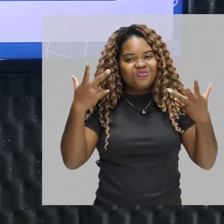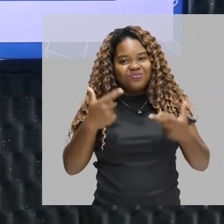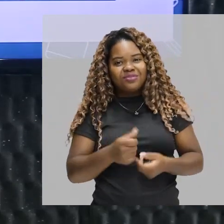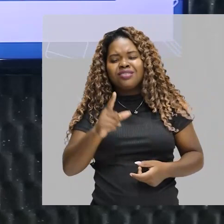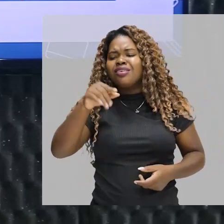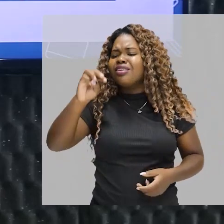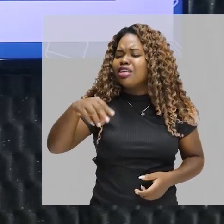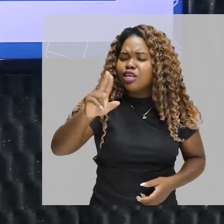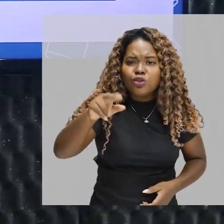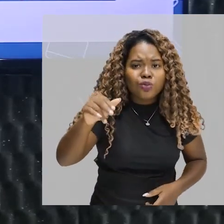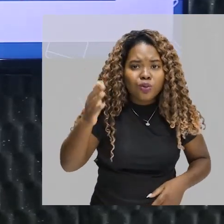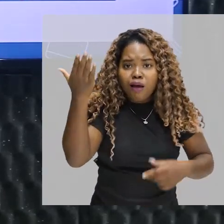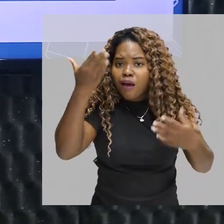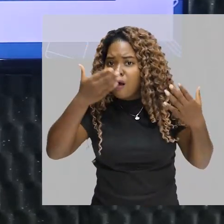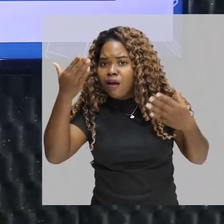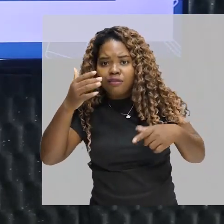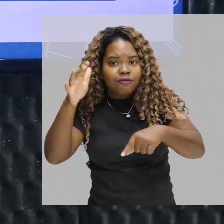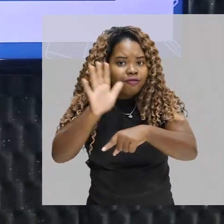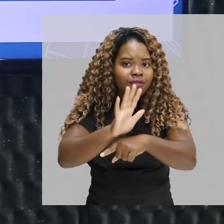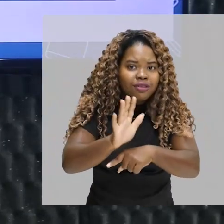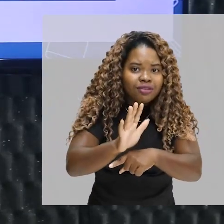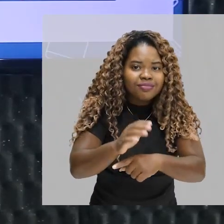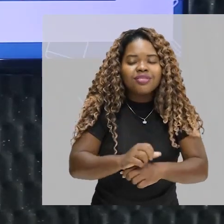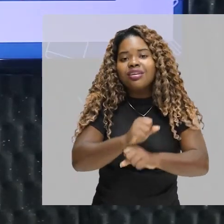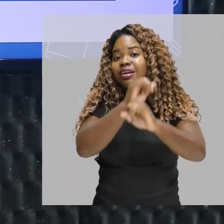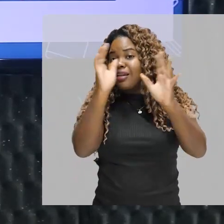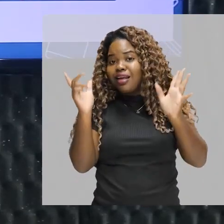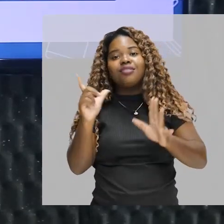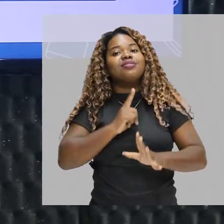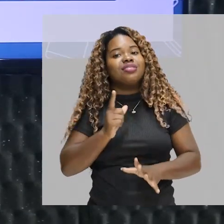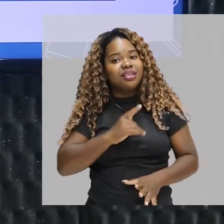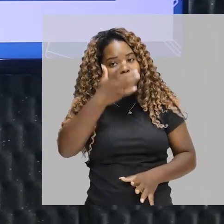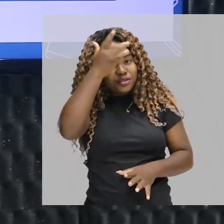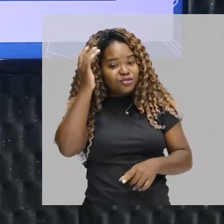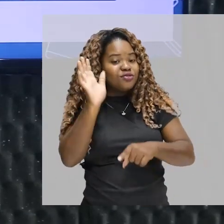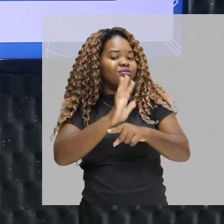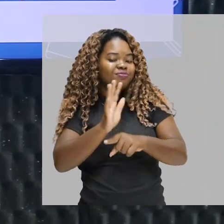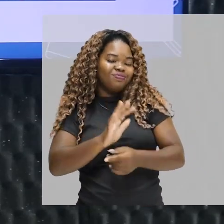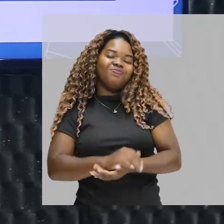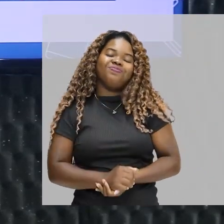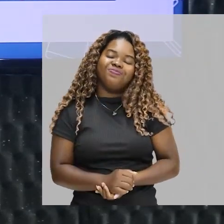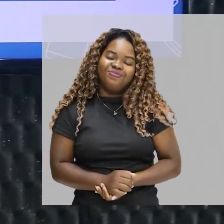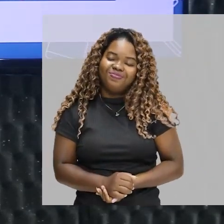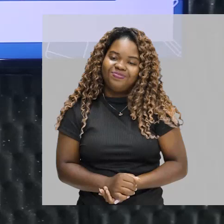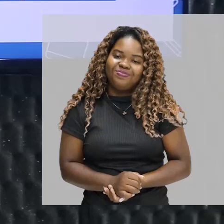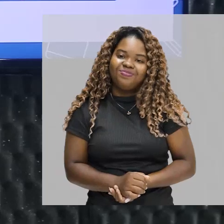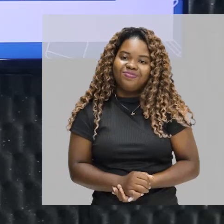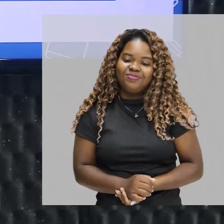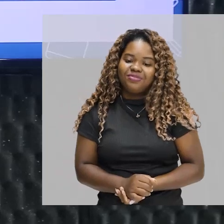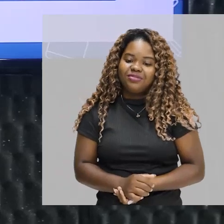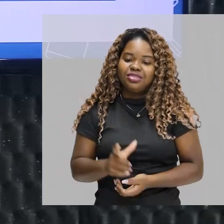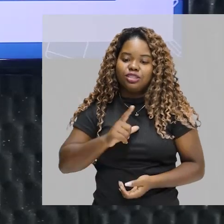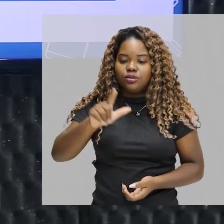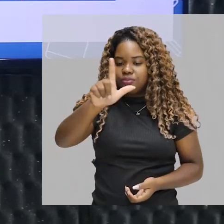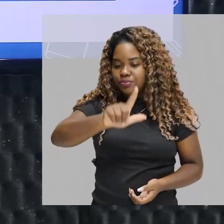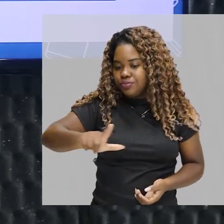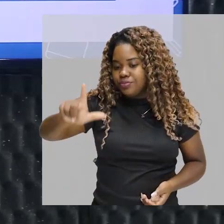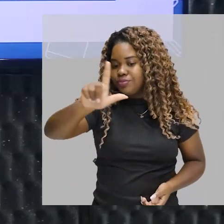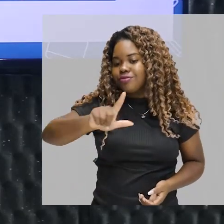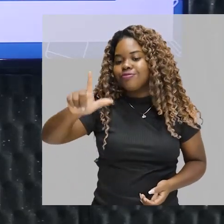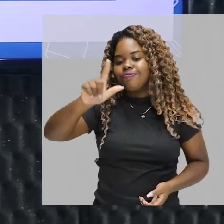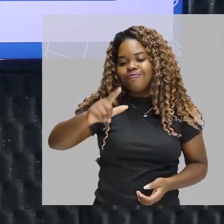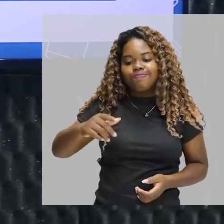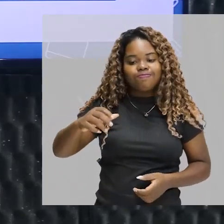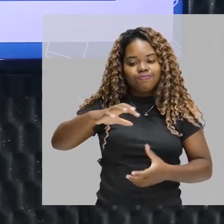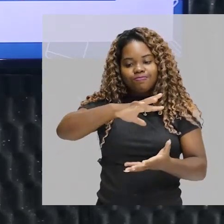nunca assistiu aqui, hein? Claro que sempre tem alguém que assistiu um ou outro. Então, clássicos da literatura mundial. Presta bem